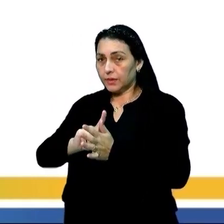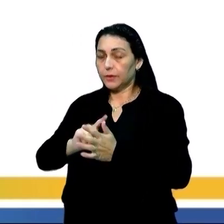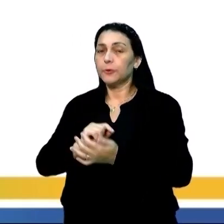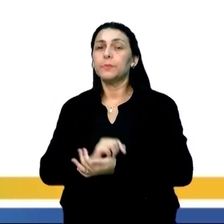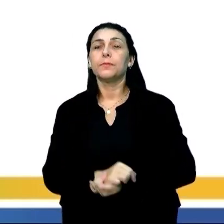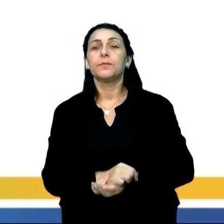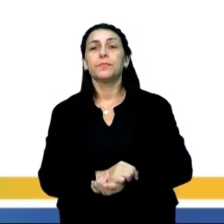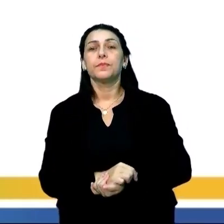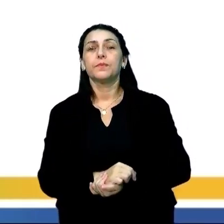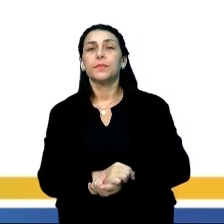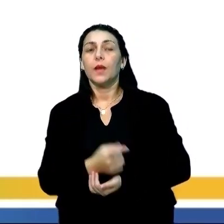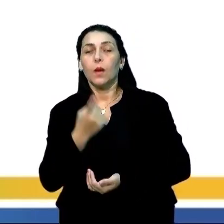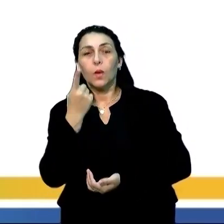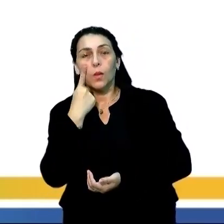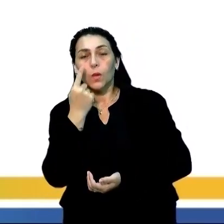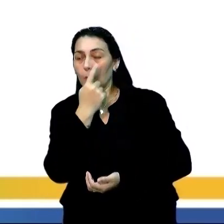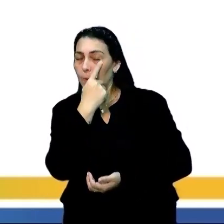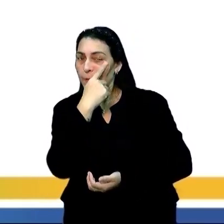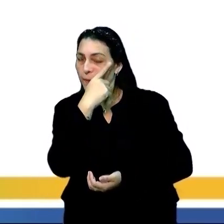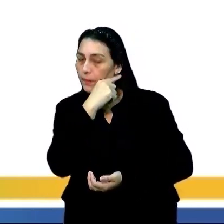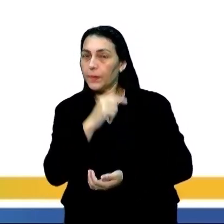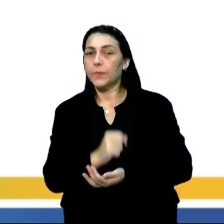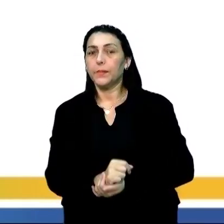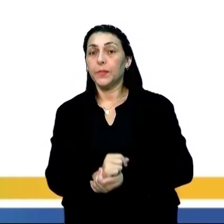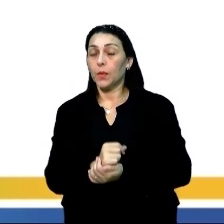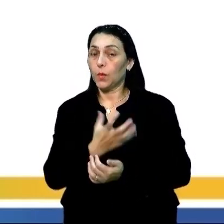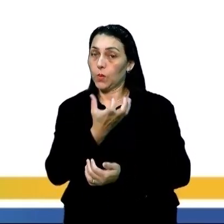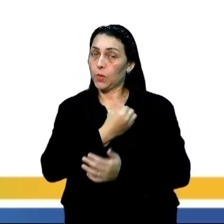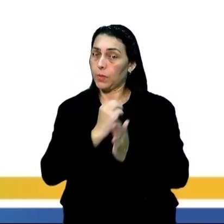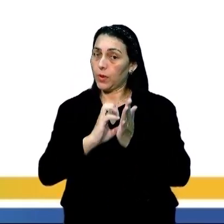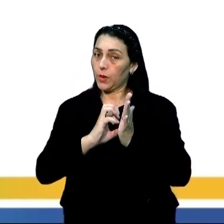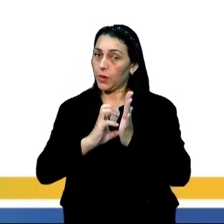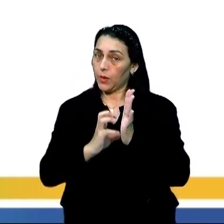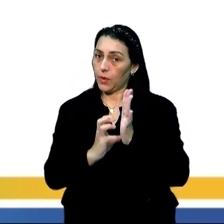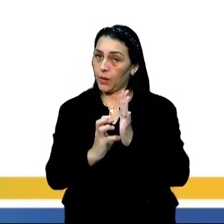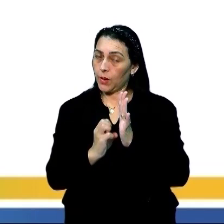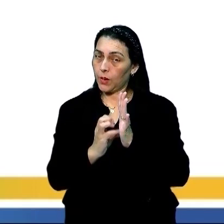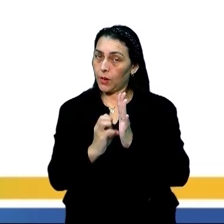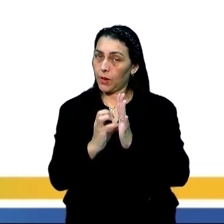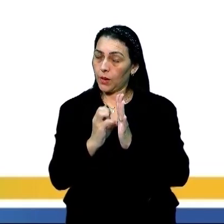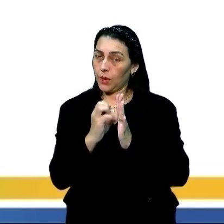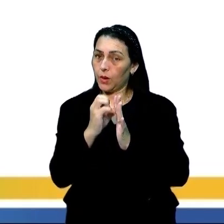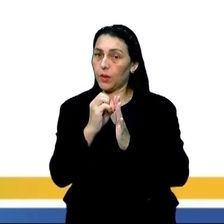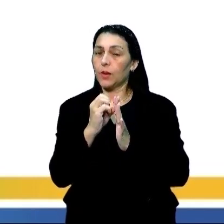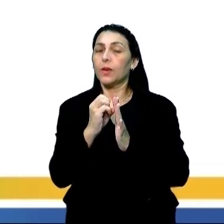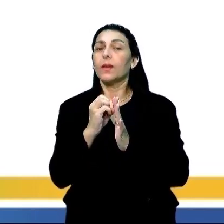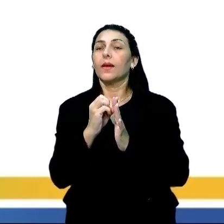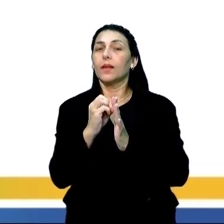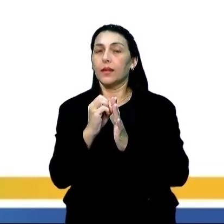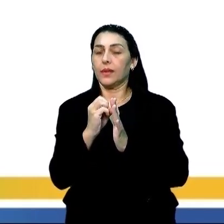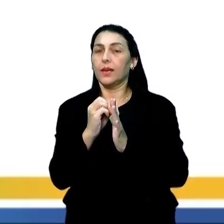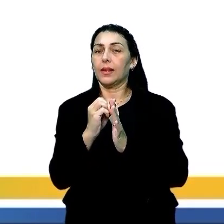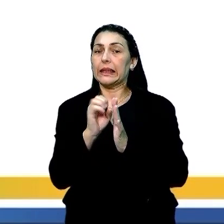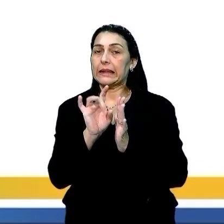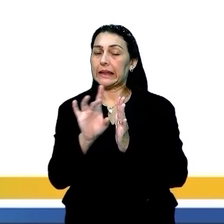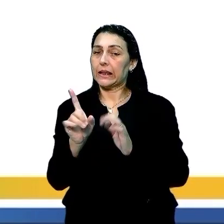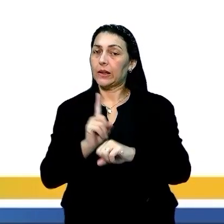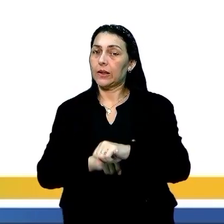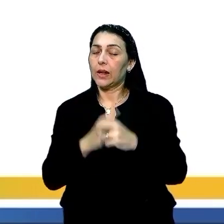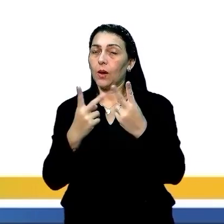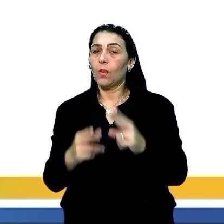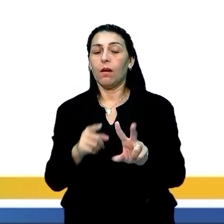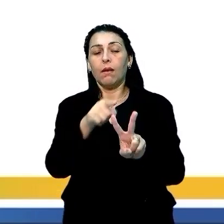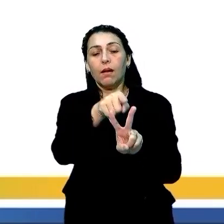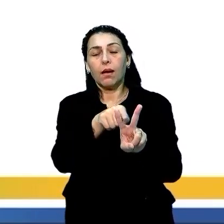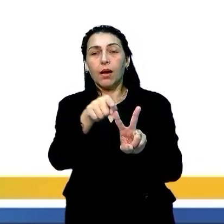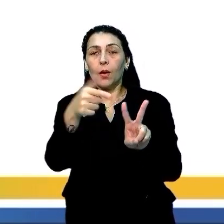ó. Olha essa parte aí, ele vai dizer, ó, o número de bactérias, né, a cada hora é igual à raiz quadrada.